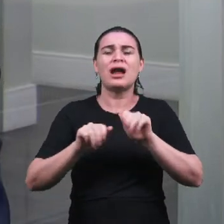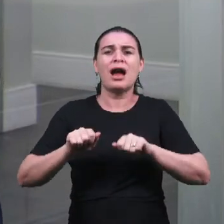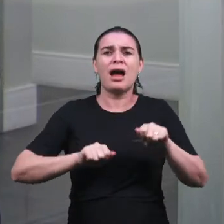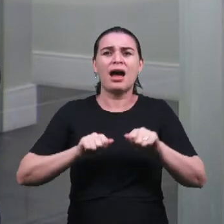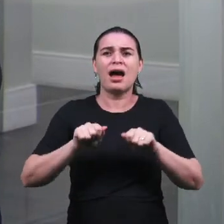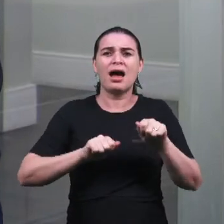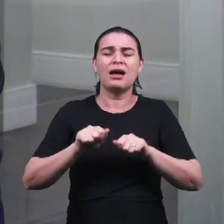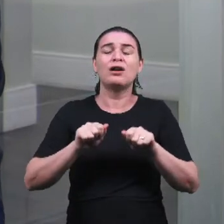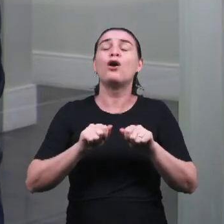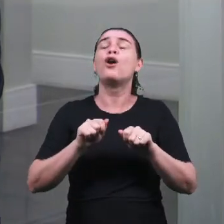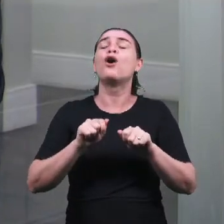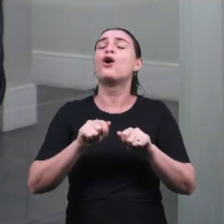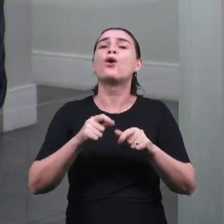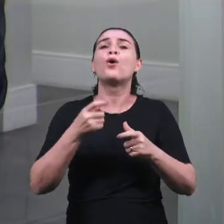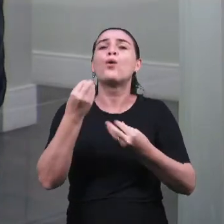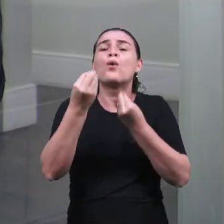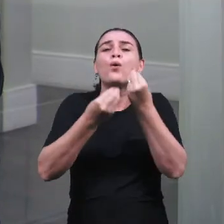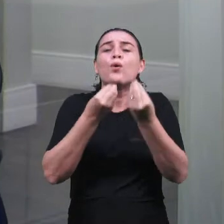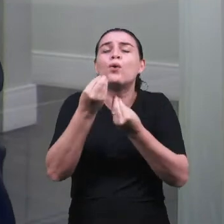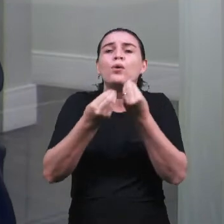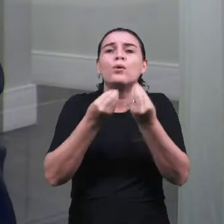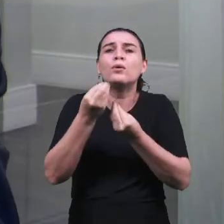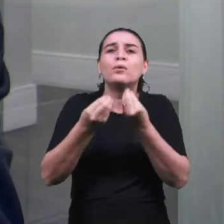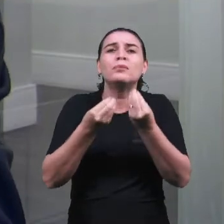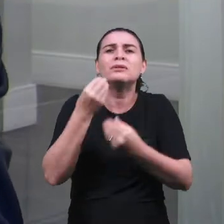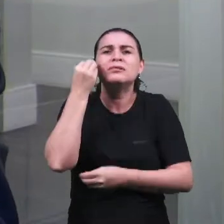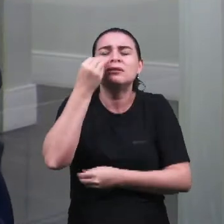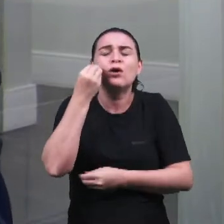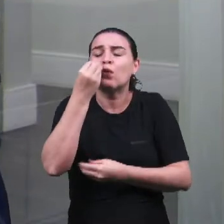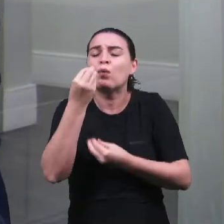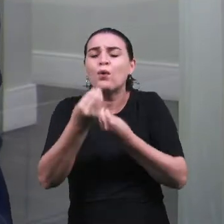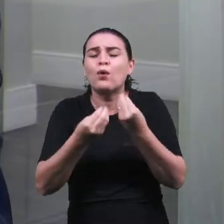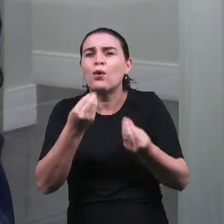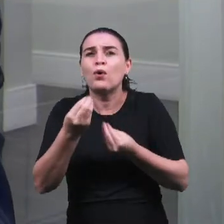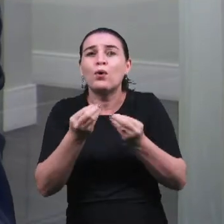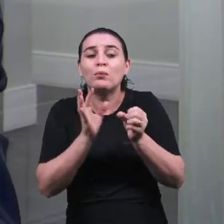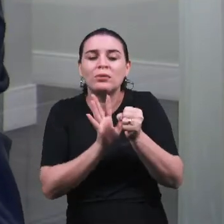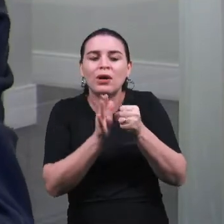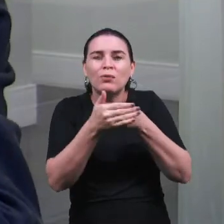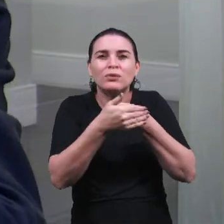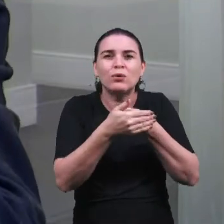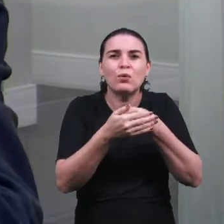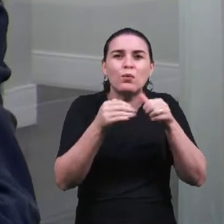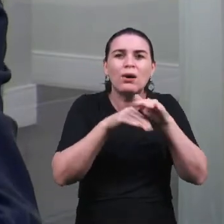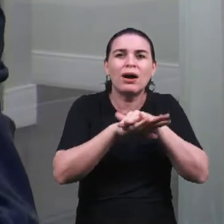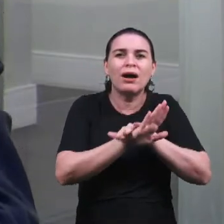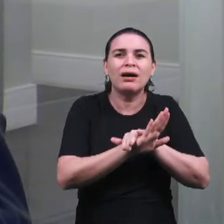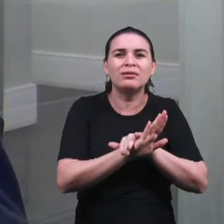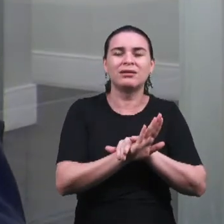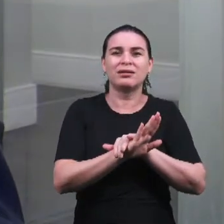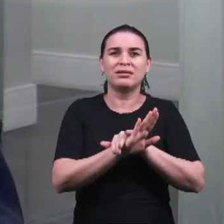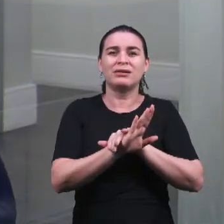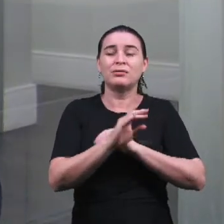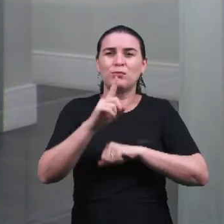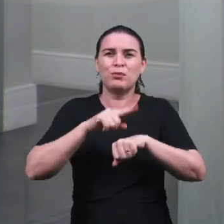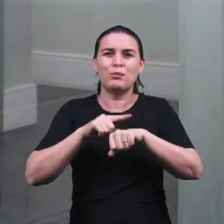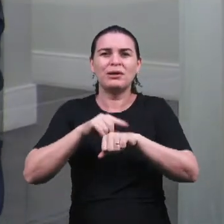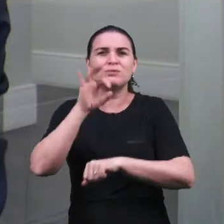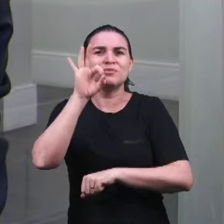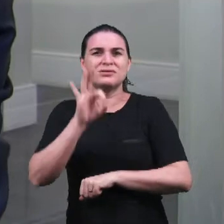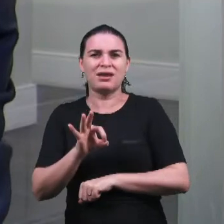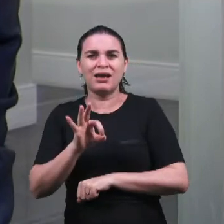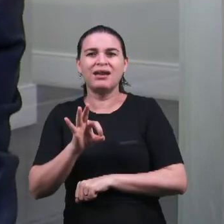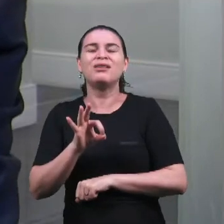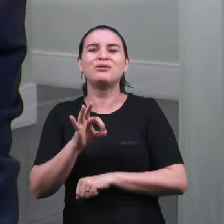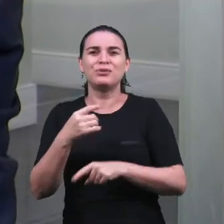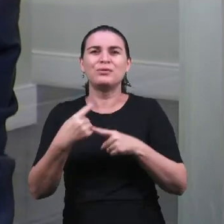Onde é que estavam essas experiências? Foi essa expressão de Gidoti. Onde é que estava tudo isso? Tudo guardado, né? Para a hora certa, né?